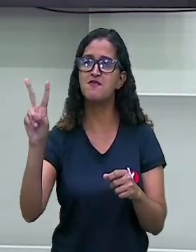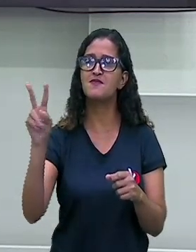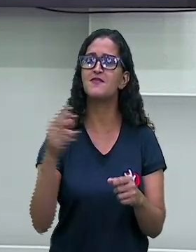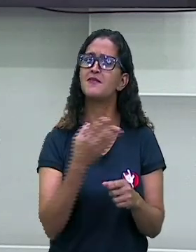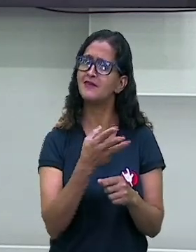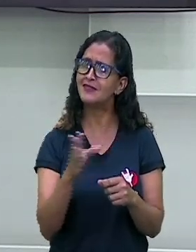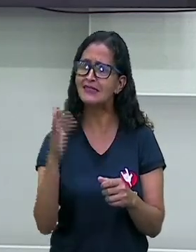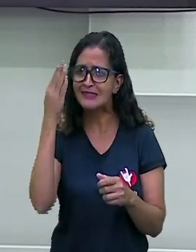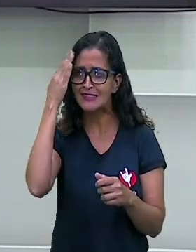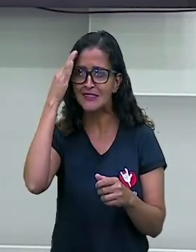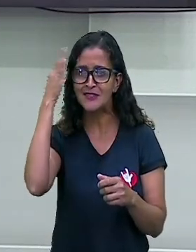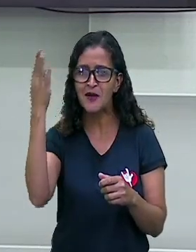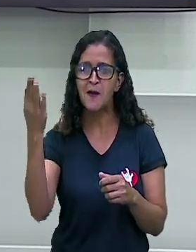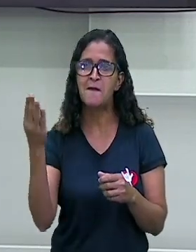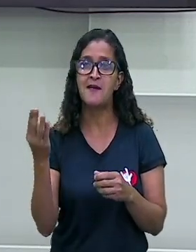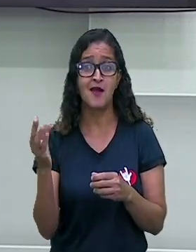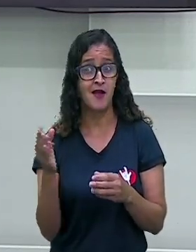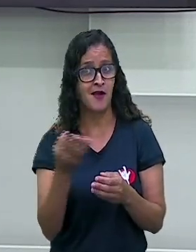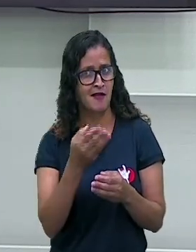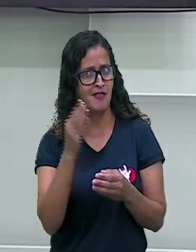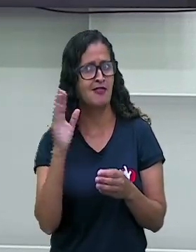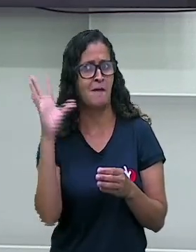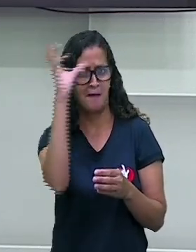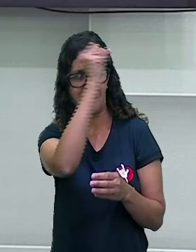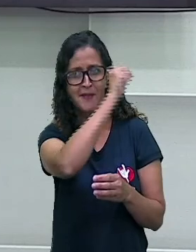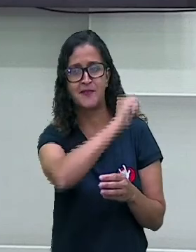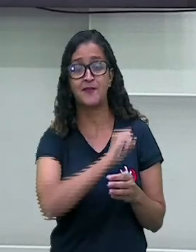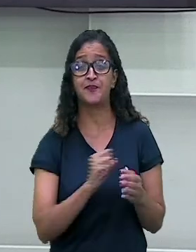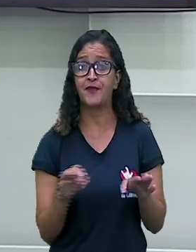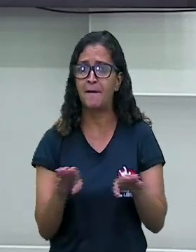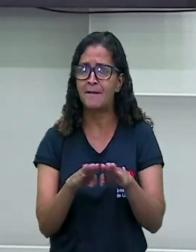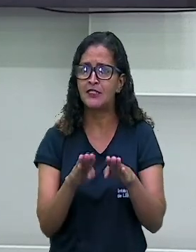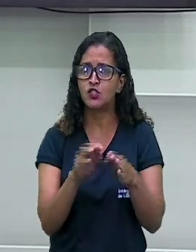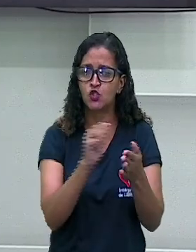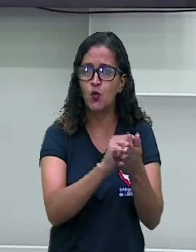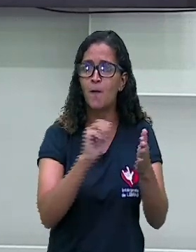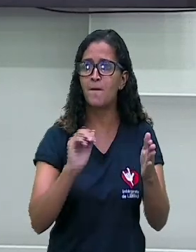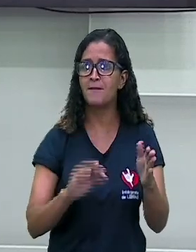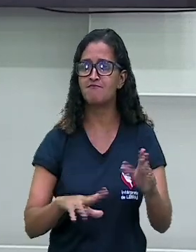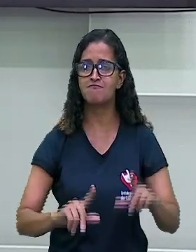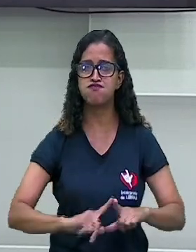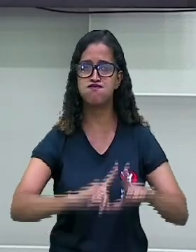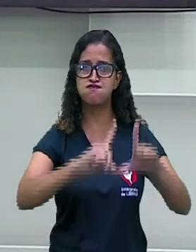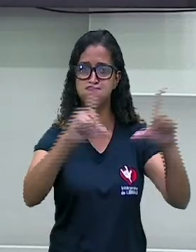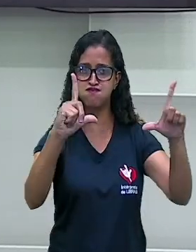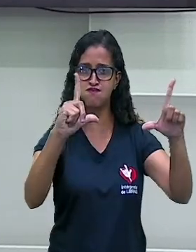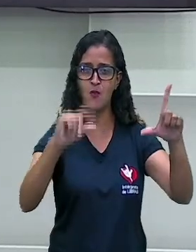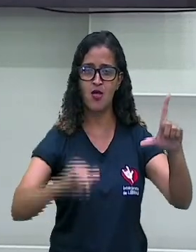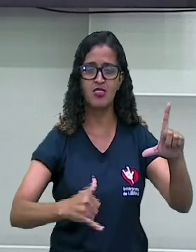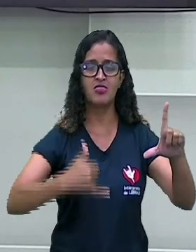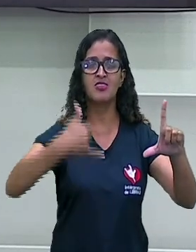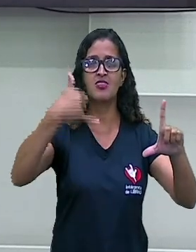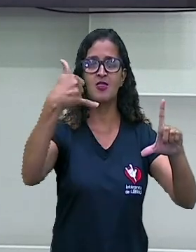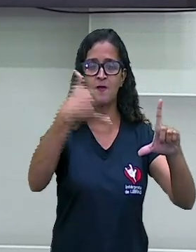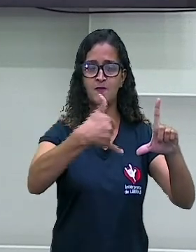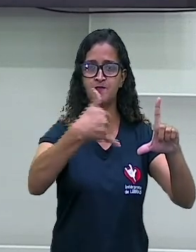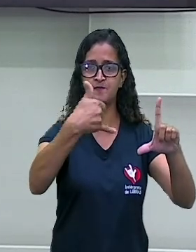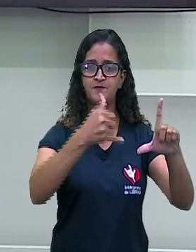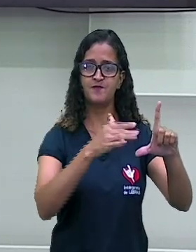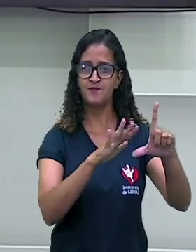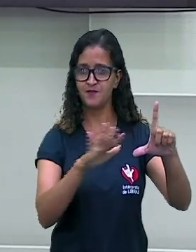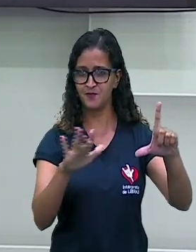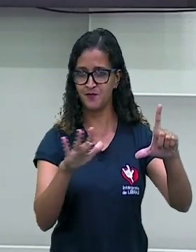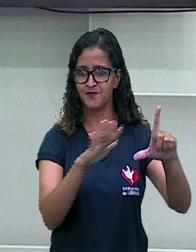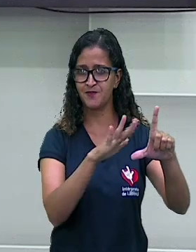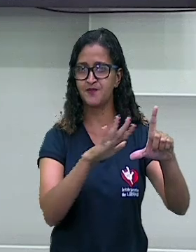seu rendimento. E para acessar nossas atividades na plataforma SMED GV, aponte a câmera do seu celular na